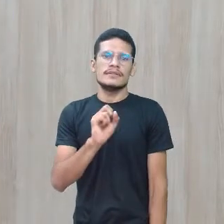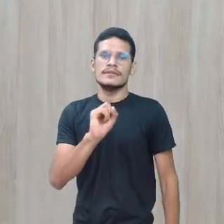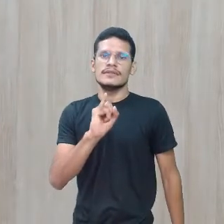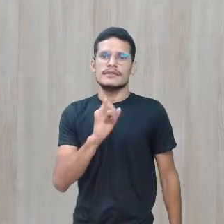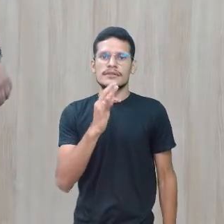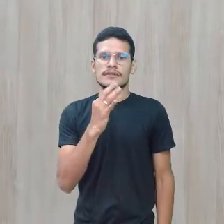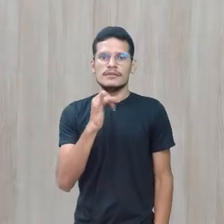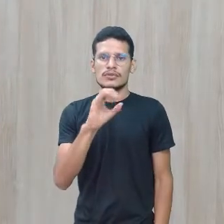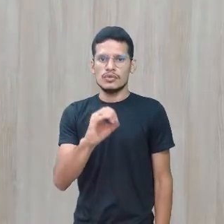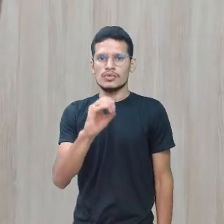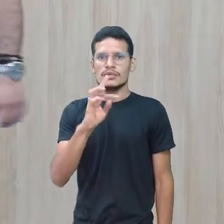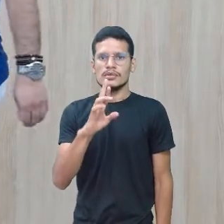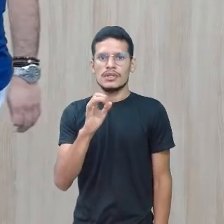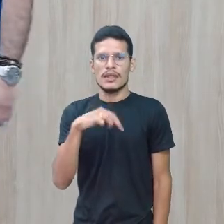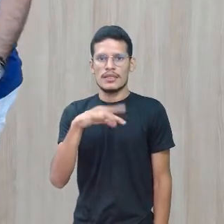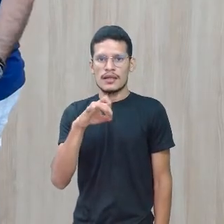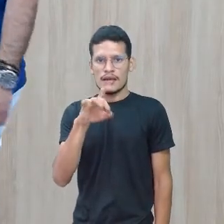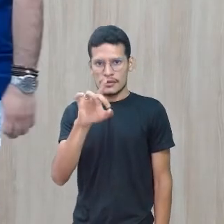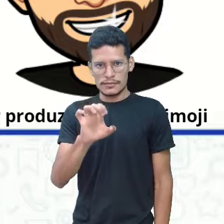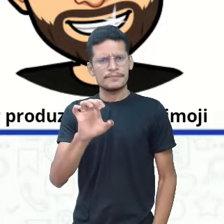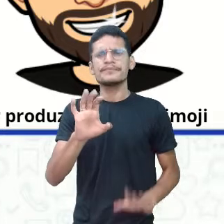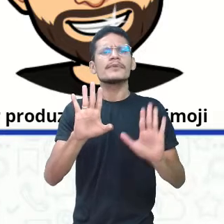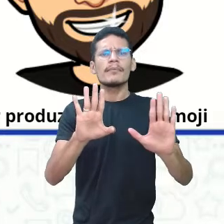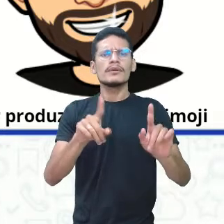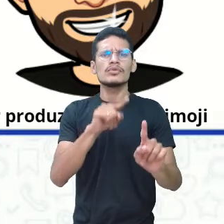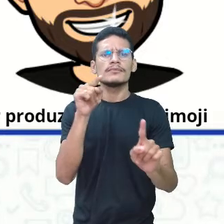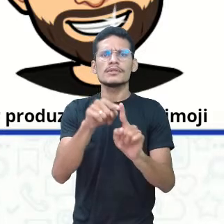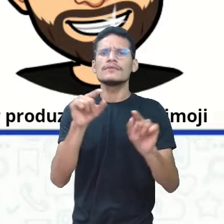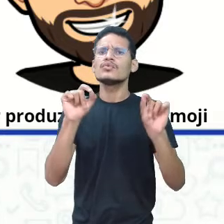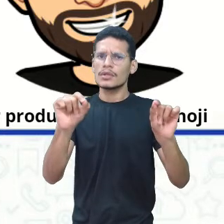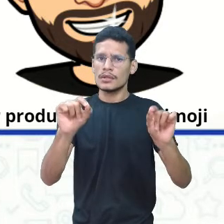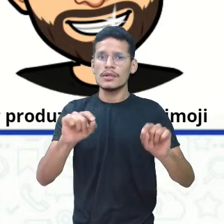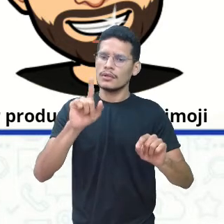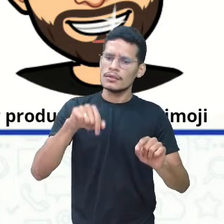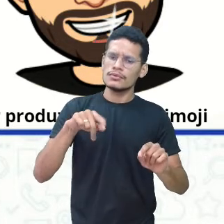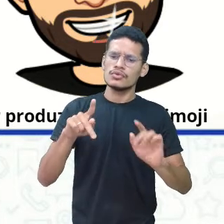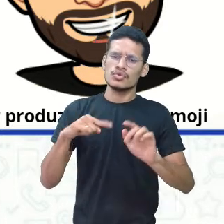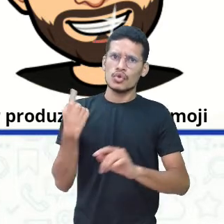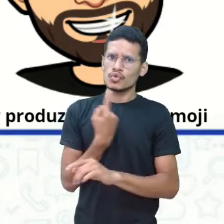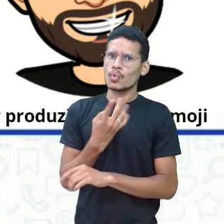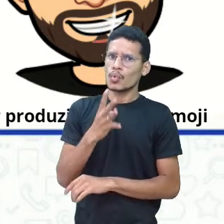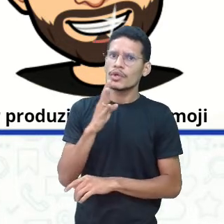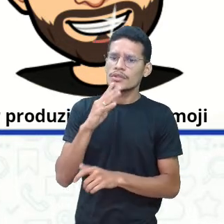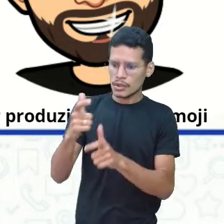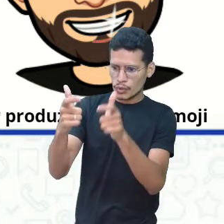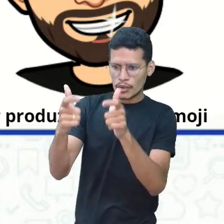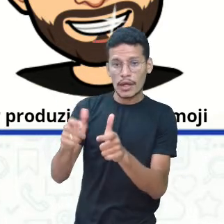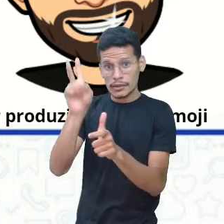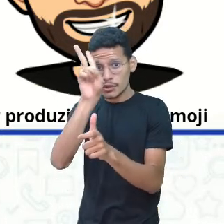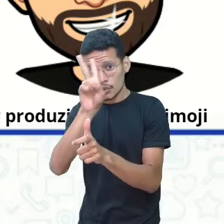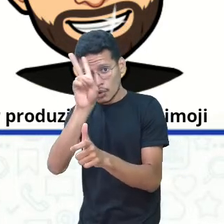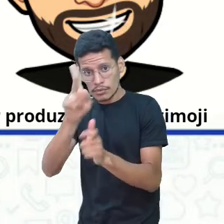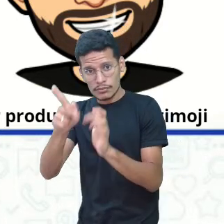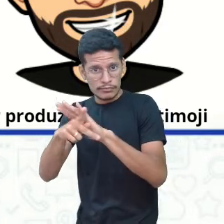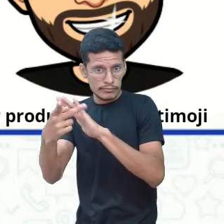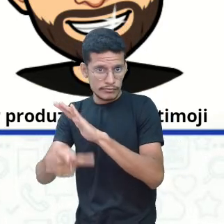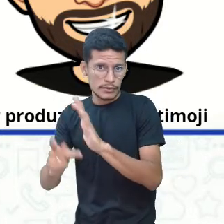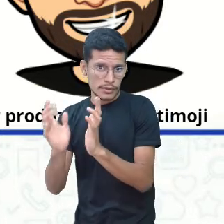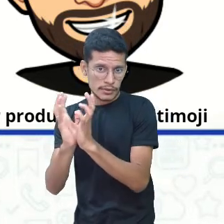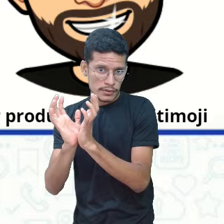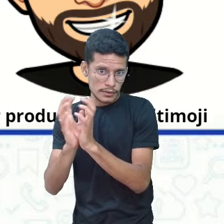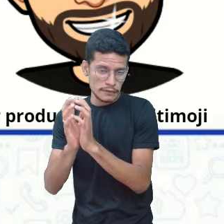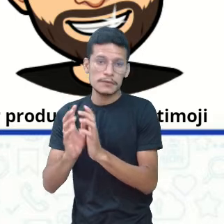né? Então, qual é o objetivo nosso? Conhecer sobre o Sítio da Trindade, que é um local histórico, né, da cidade do